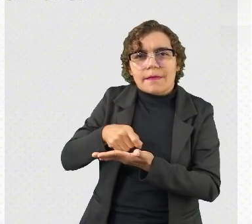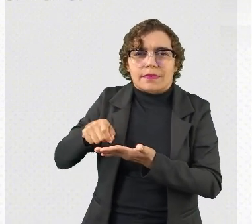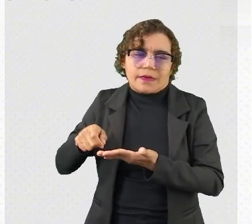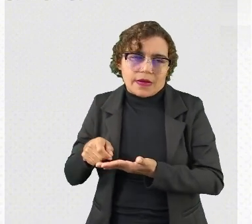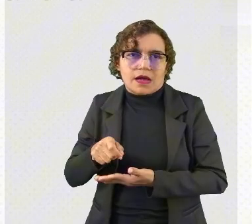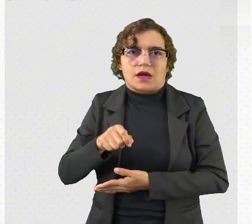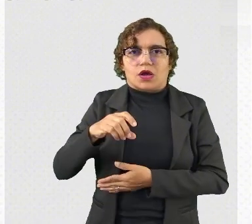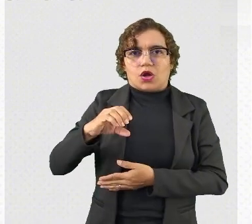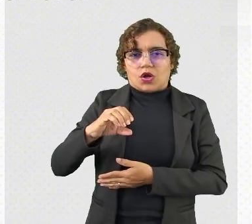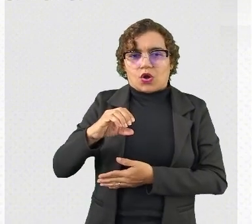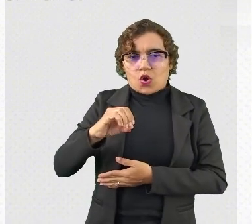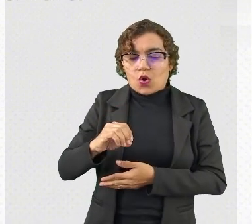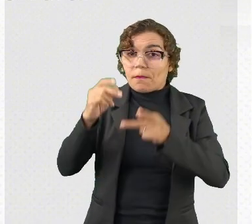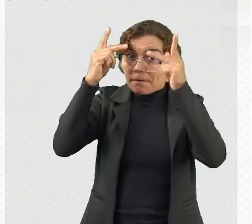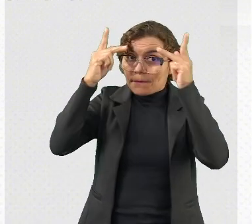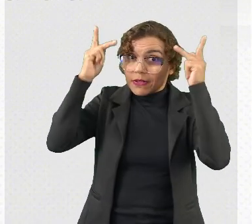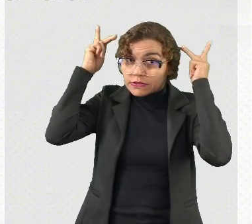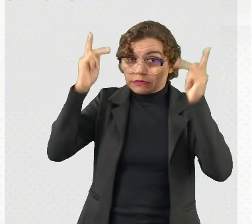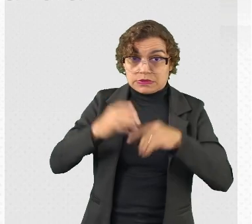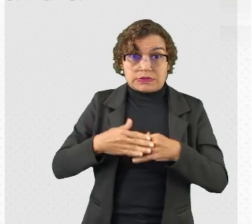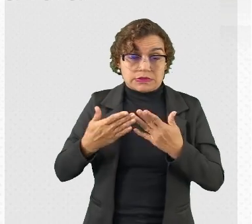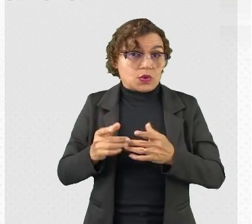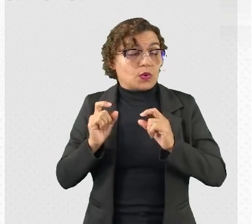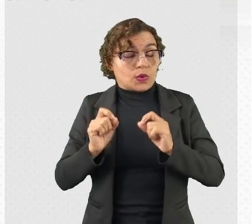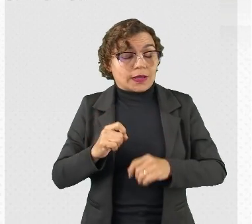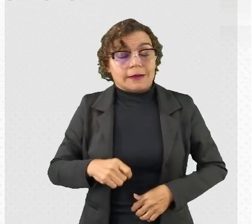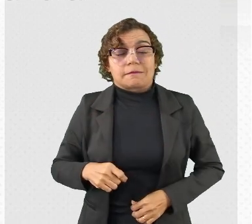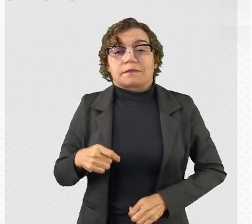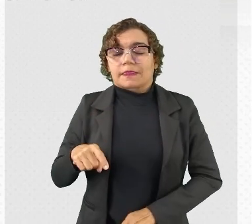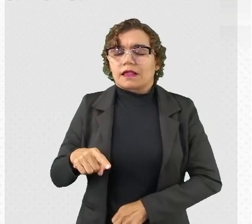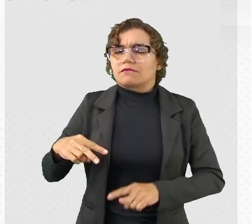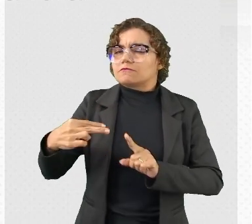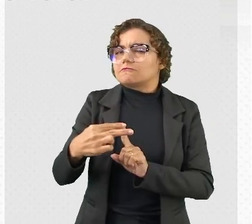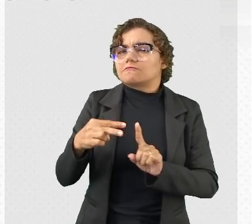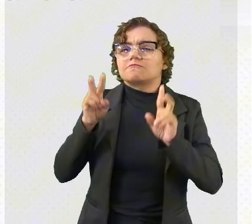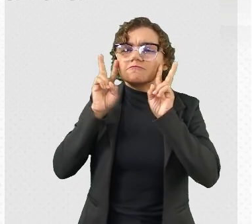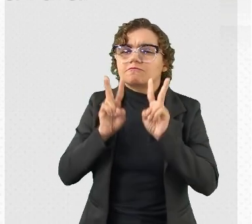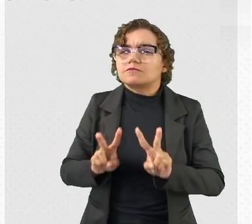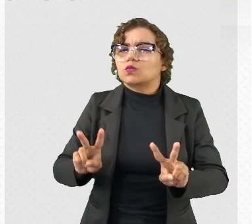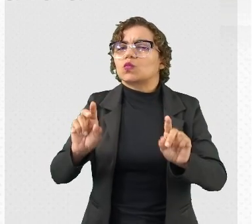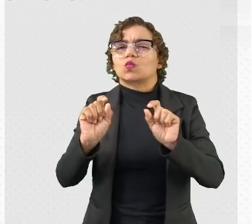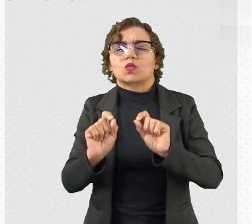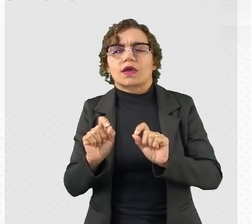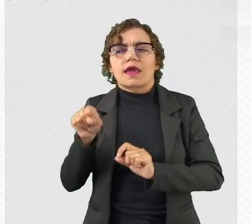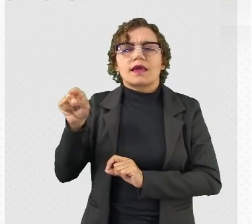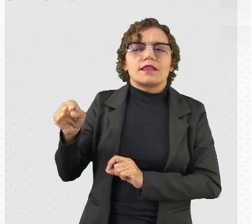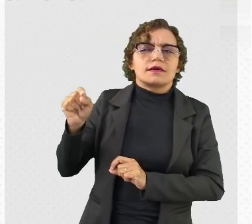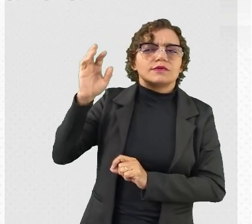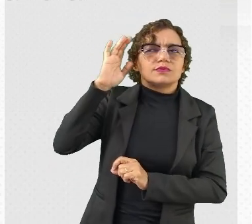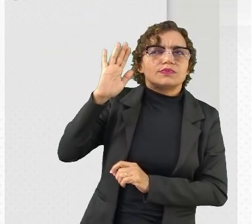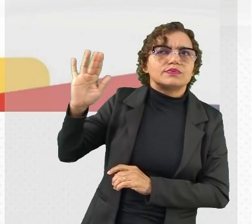Então ali, confinado ali, visando também, né, o que ele visava,